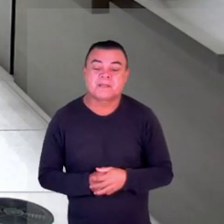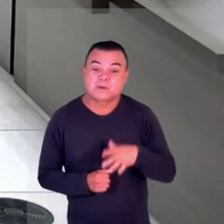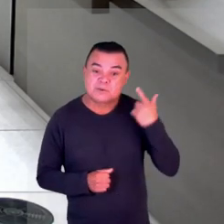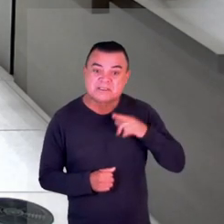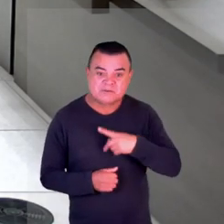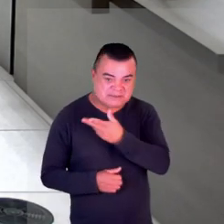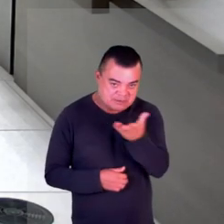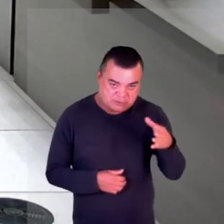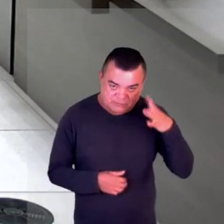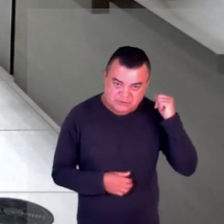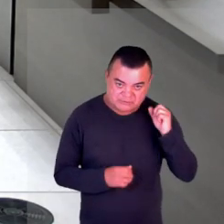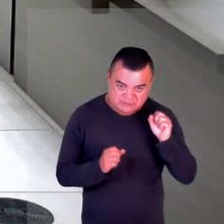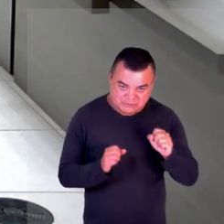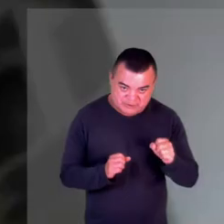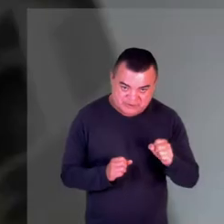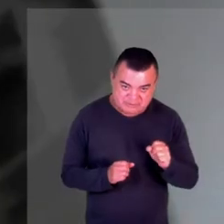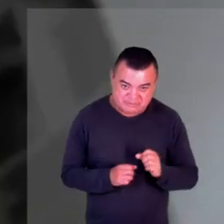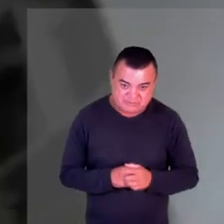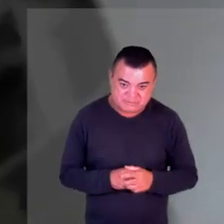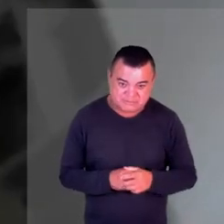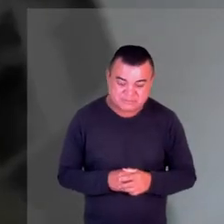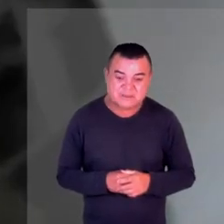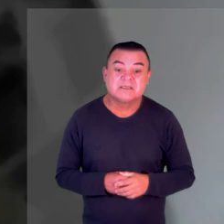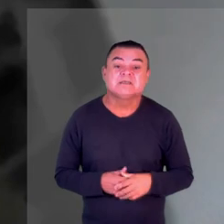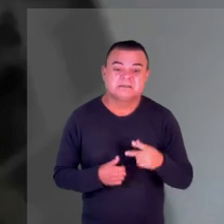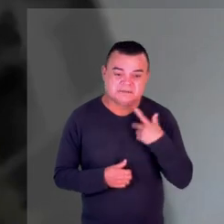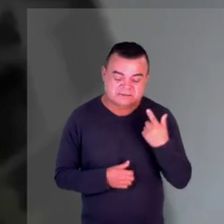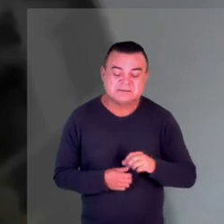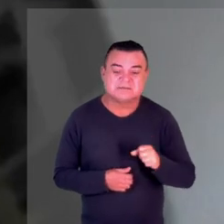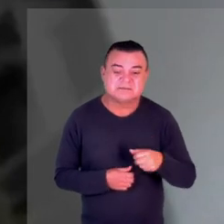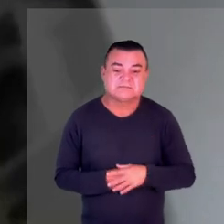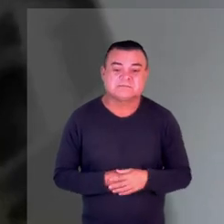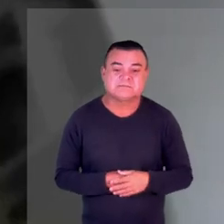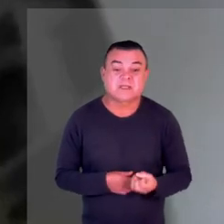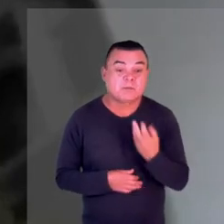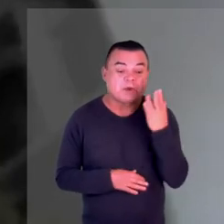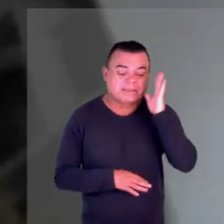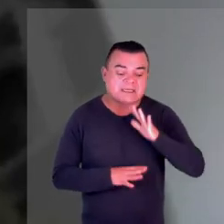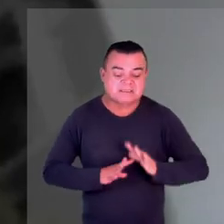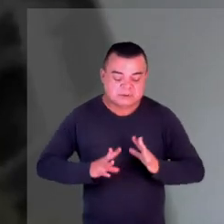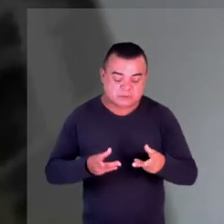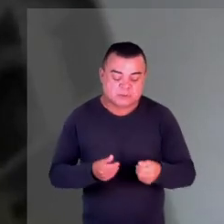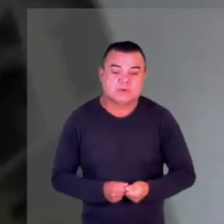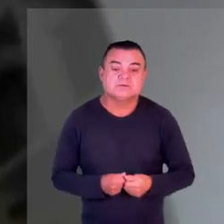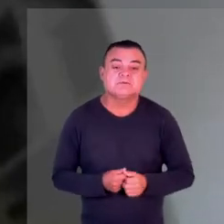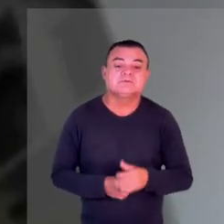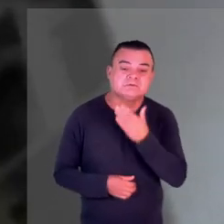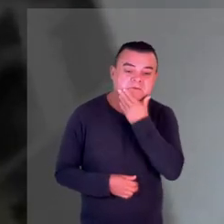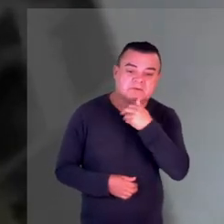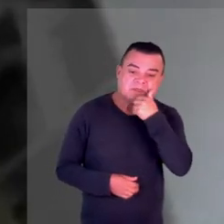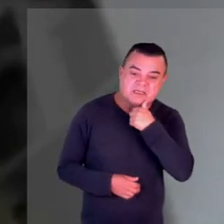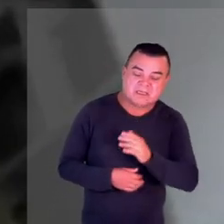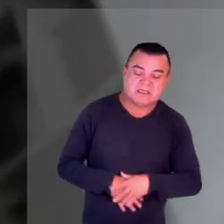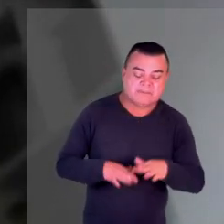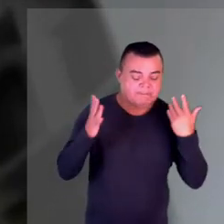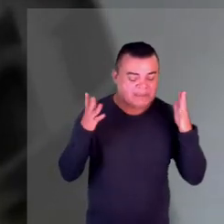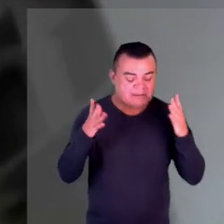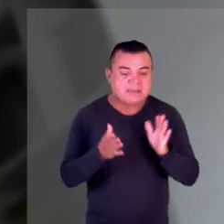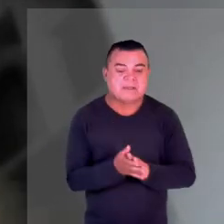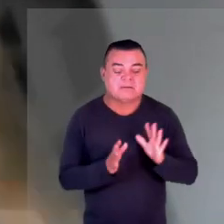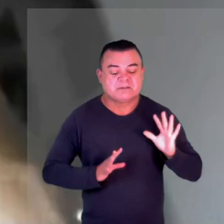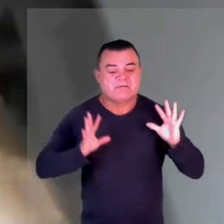me ouvindo estamos Boa tarde todos todas todes parabenizar esse